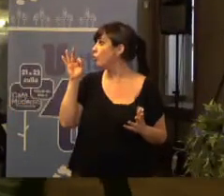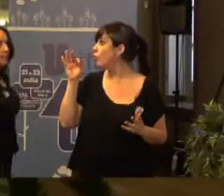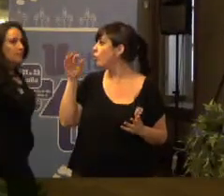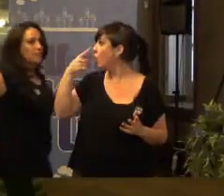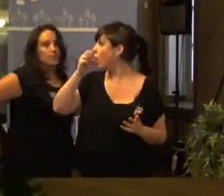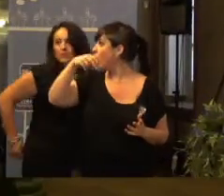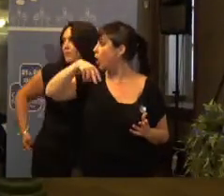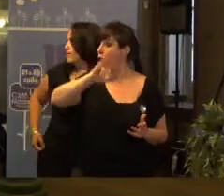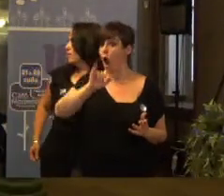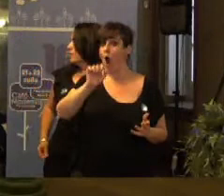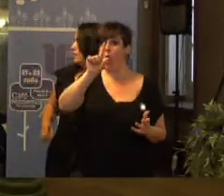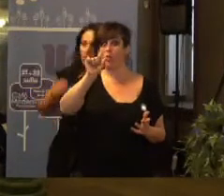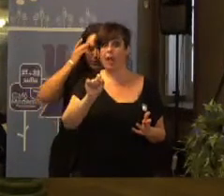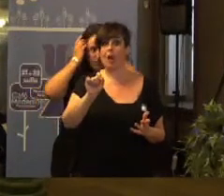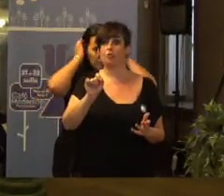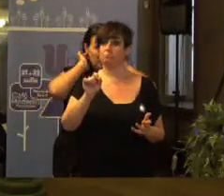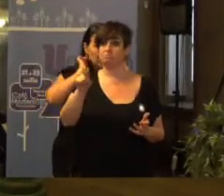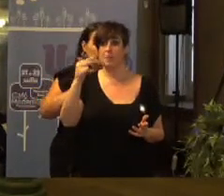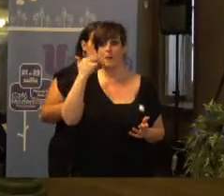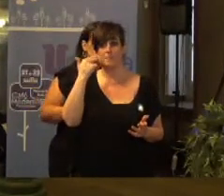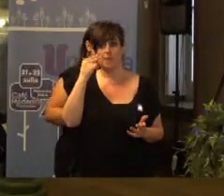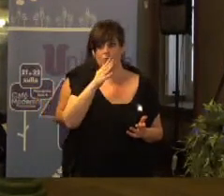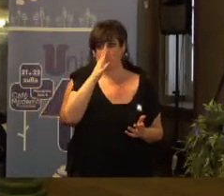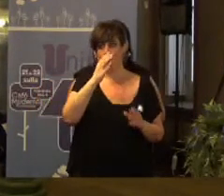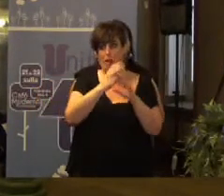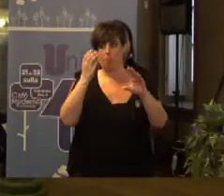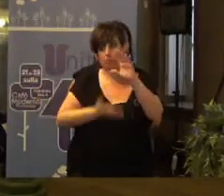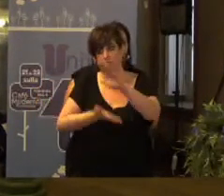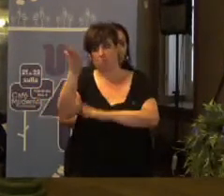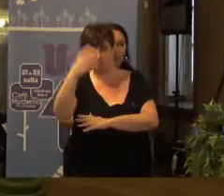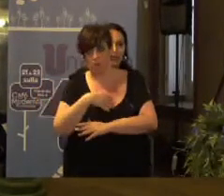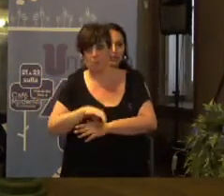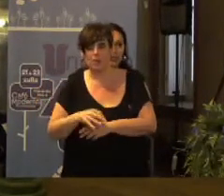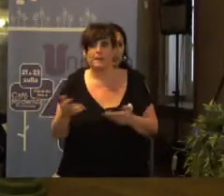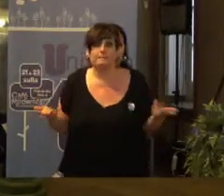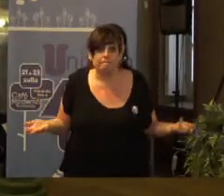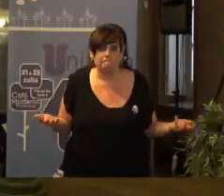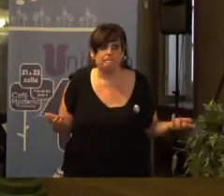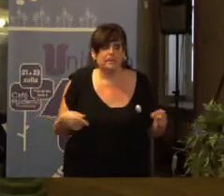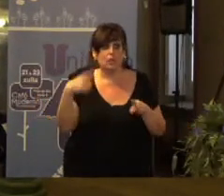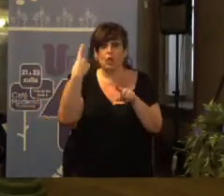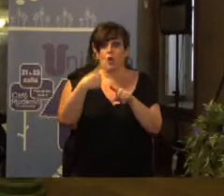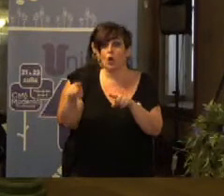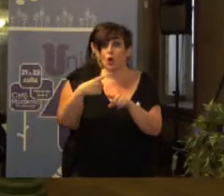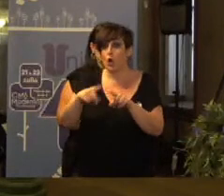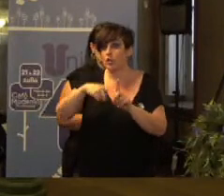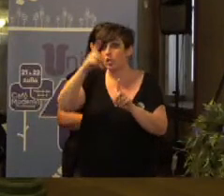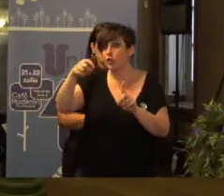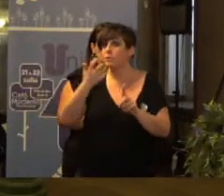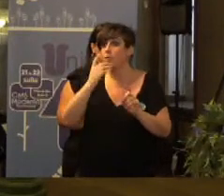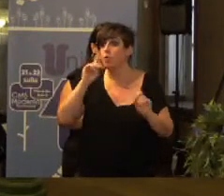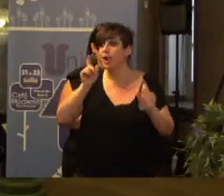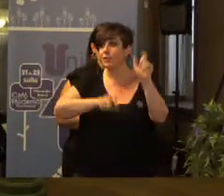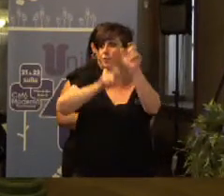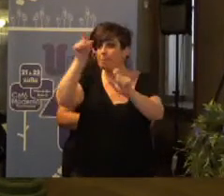matarme porque ten medo de que o bus que vos leva apoio se vaya. Así que, cuestións logísticas. Os que tedes que irvos ao